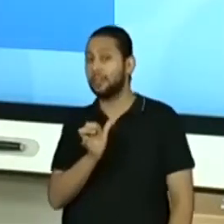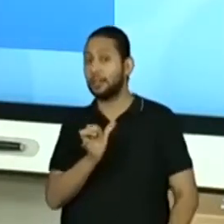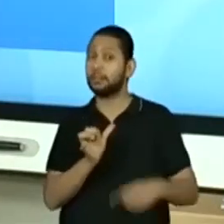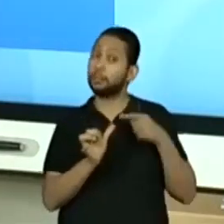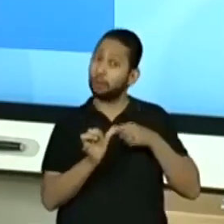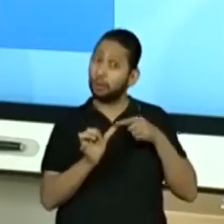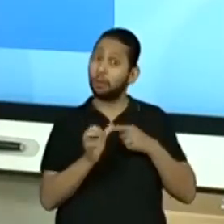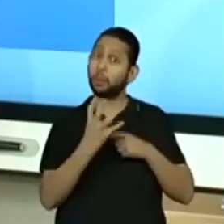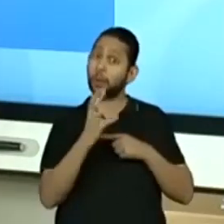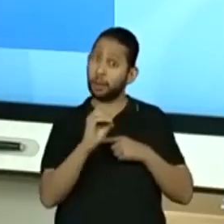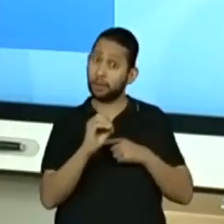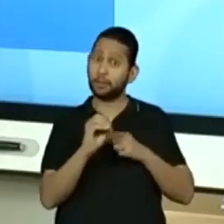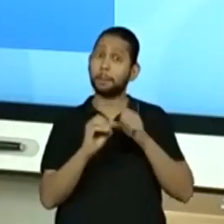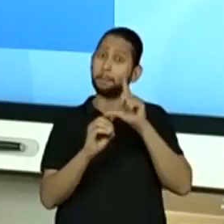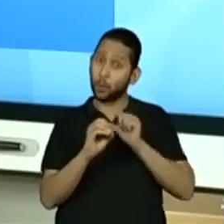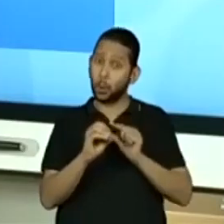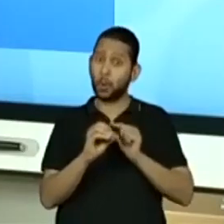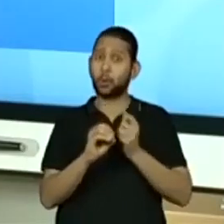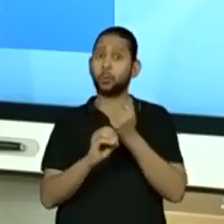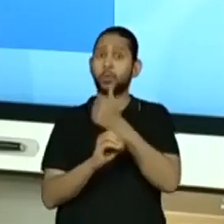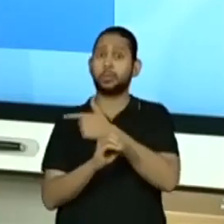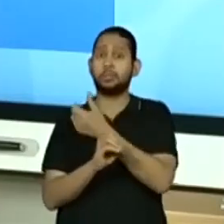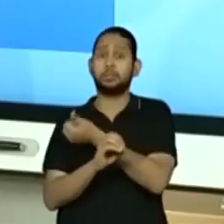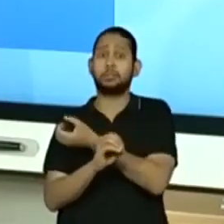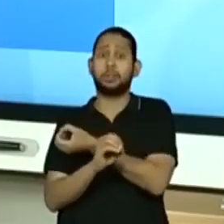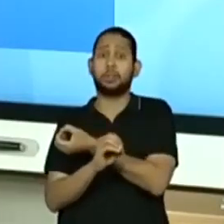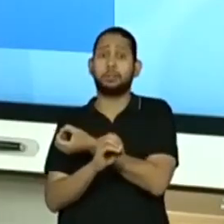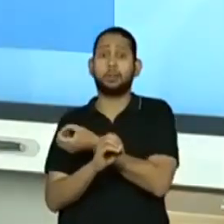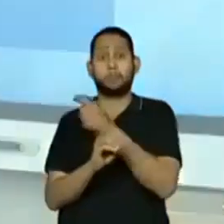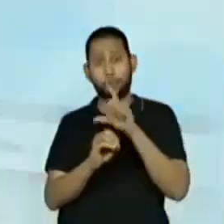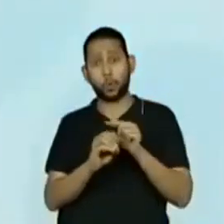o 60, portanto, ele vem na frente.